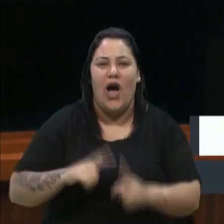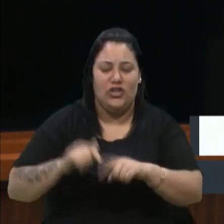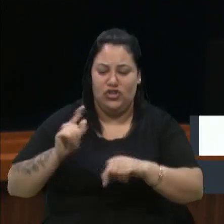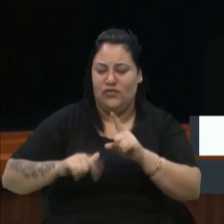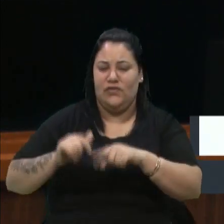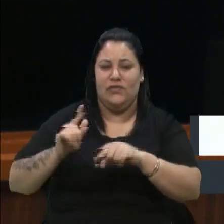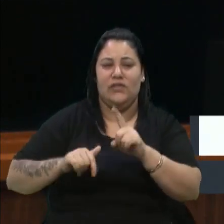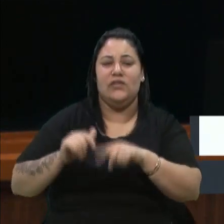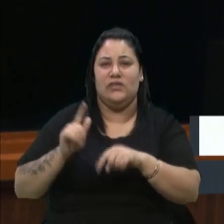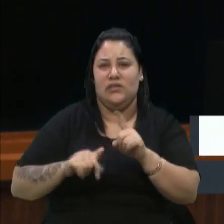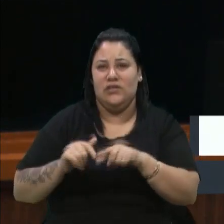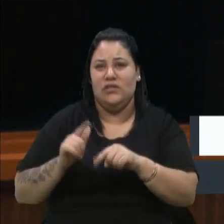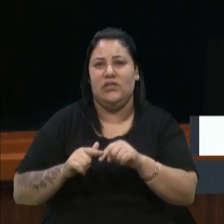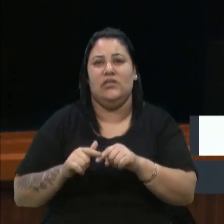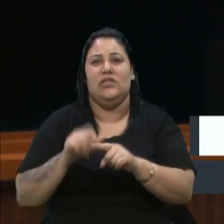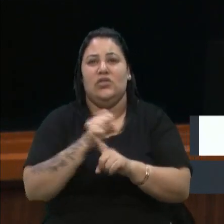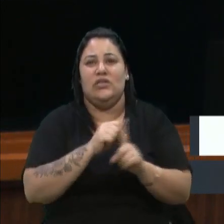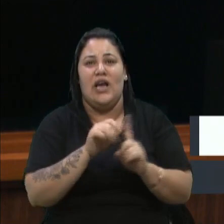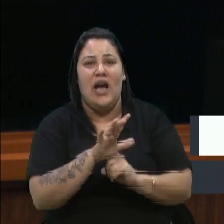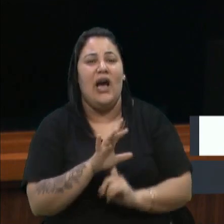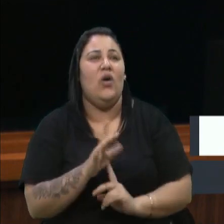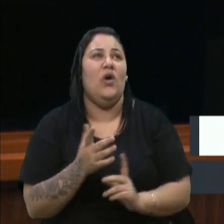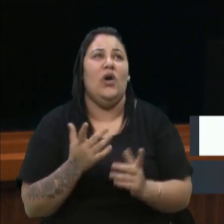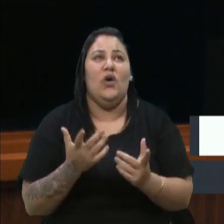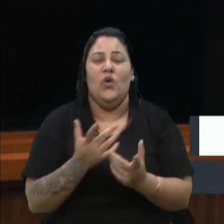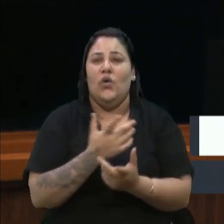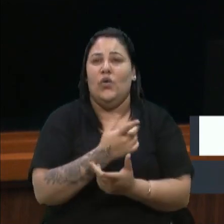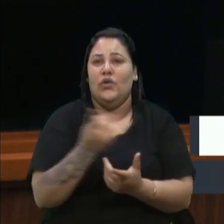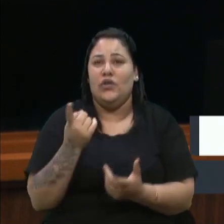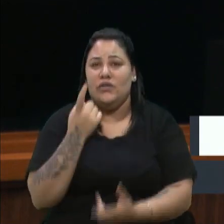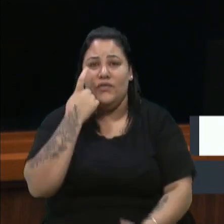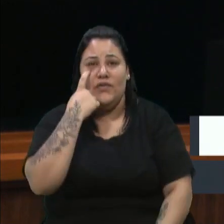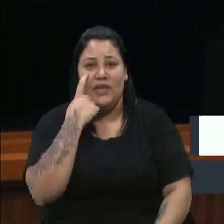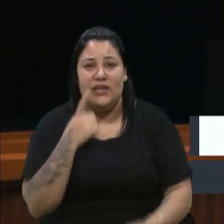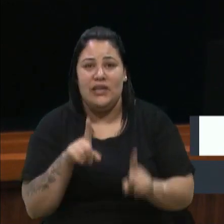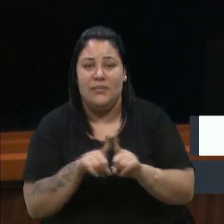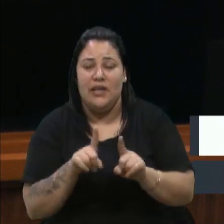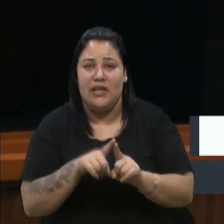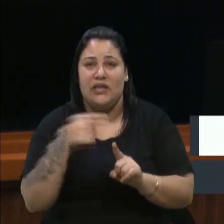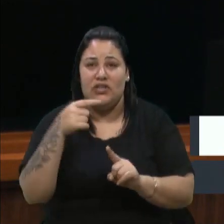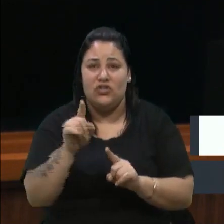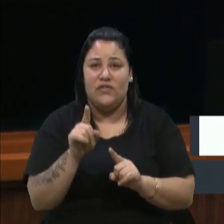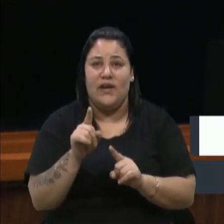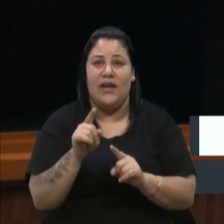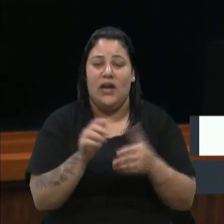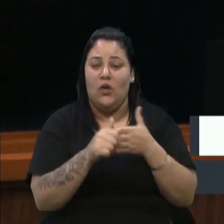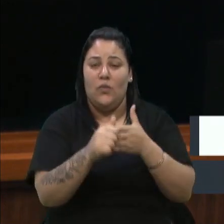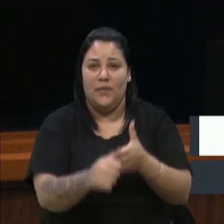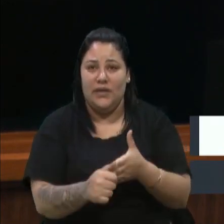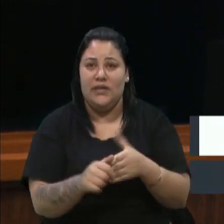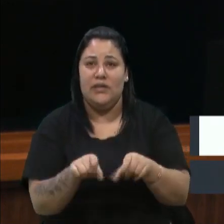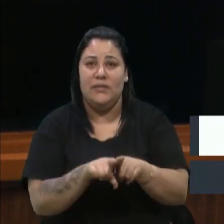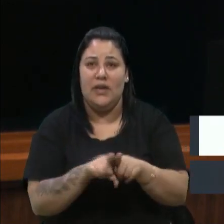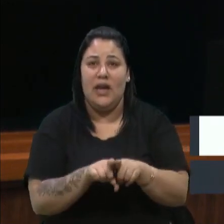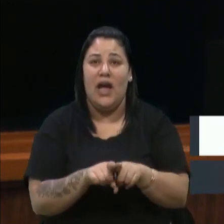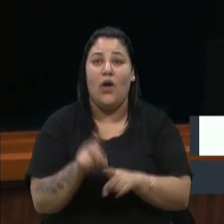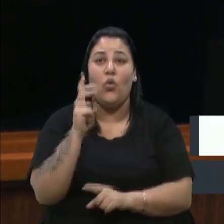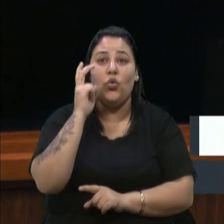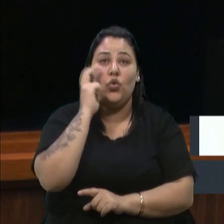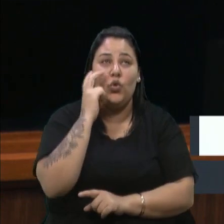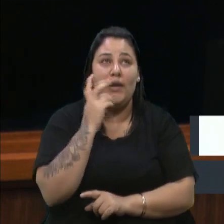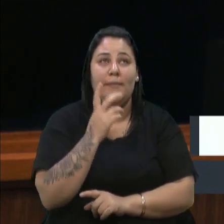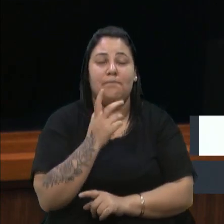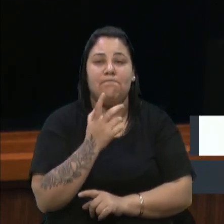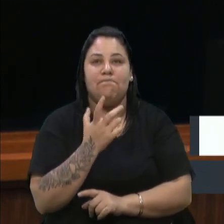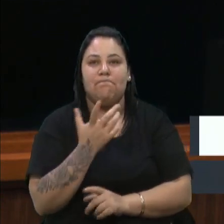atividades culturais, que é o que a gente vê e vai assistir e prestigia. A cultura, ela